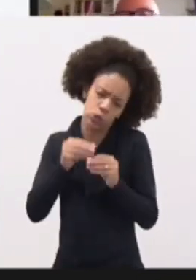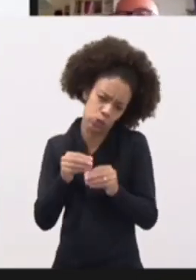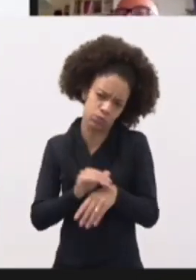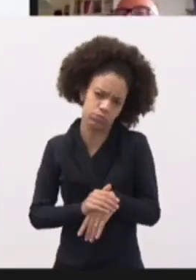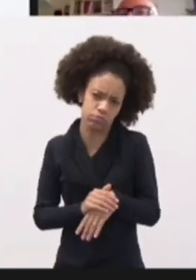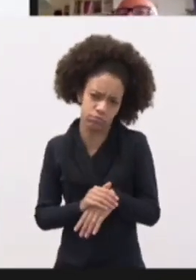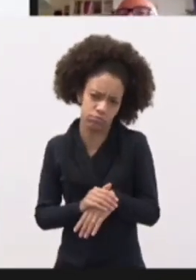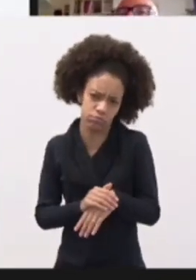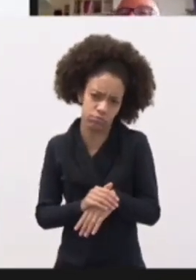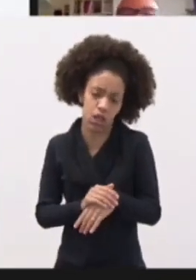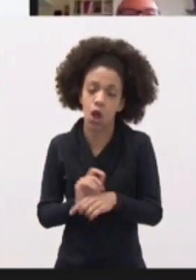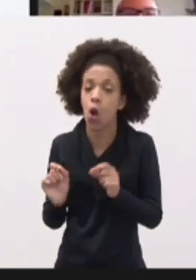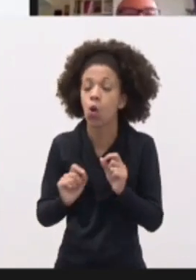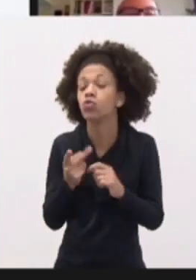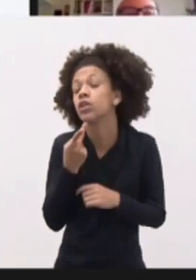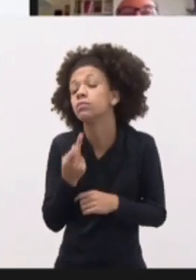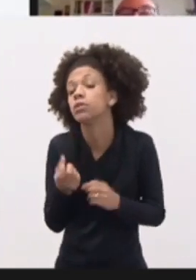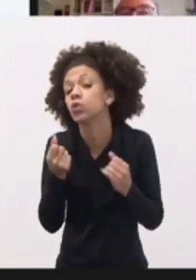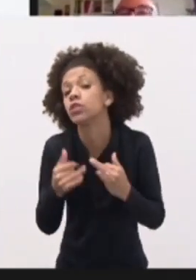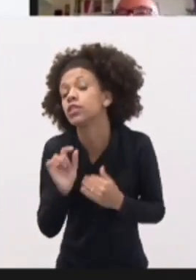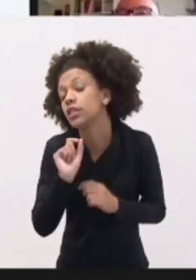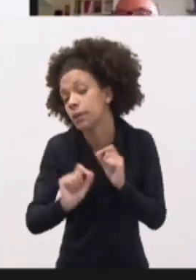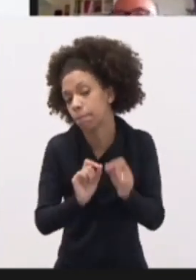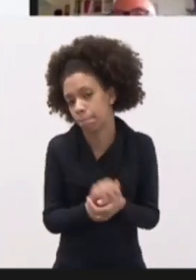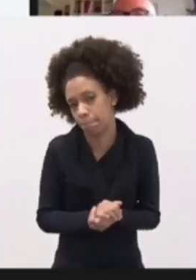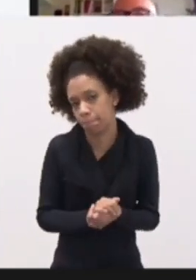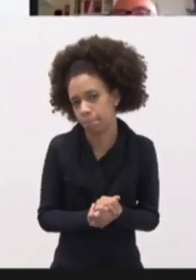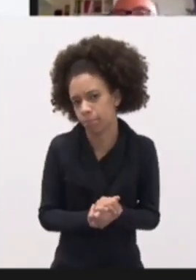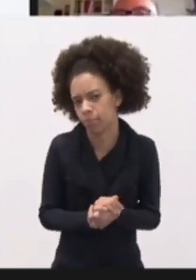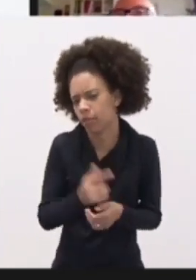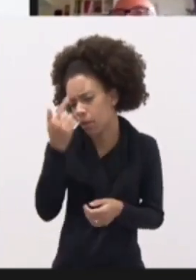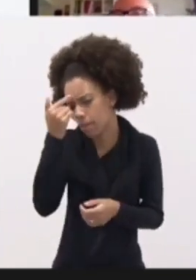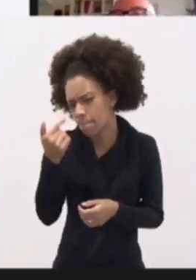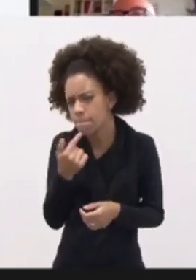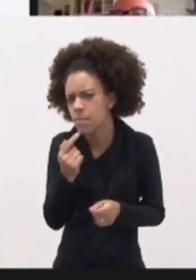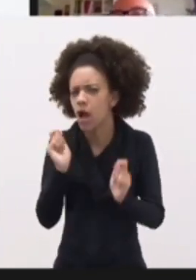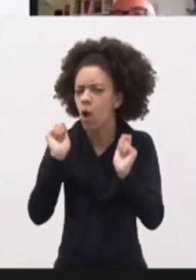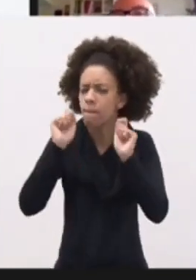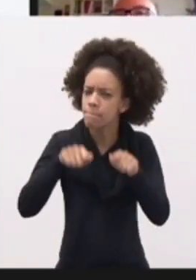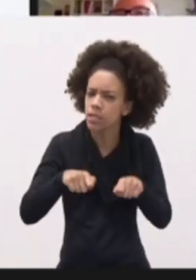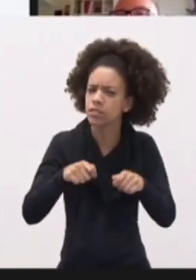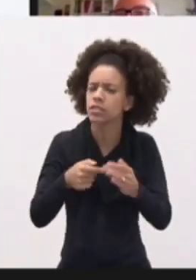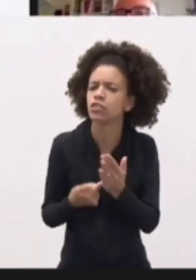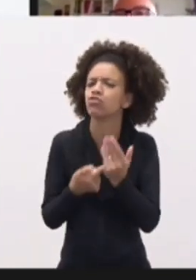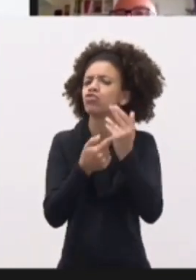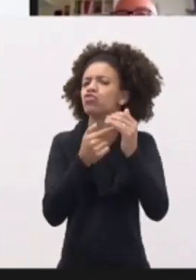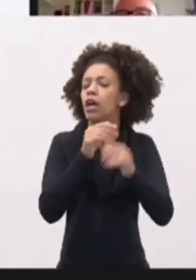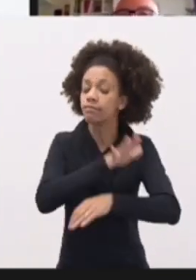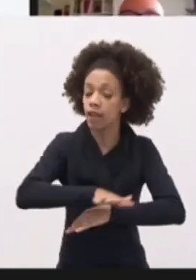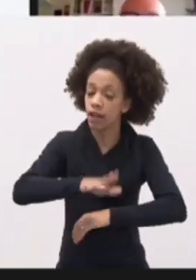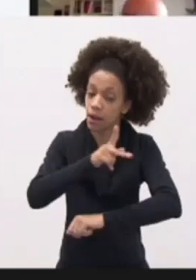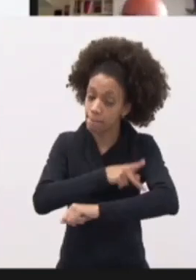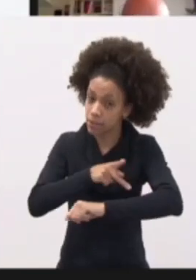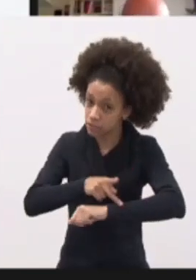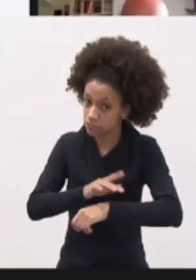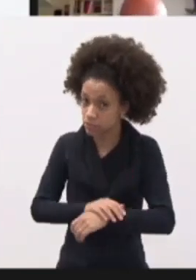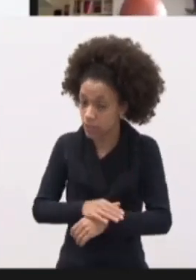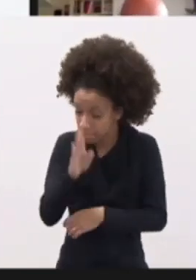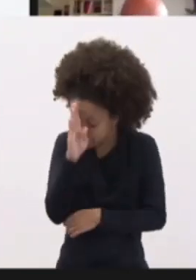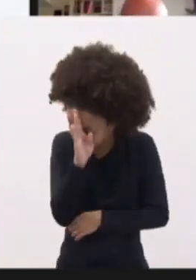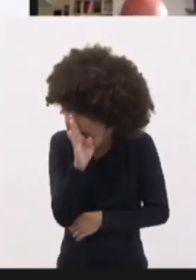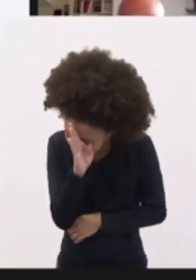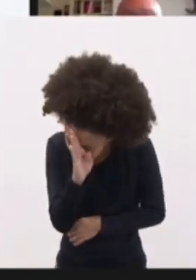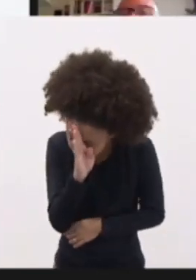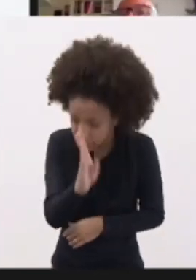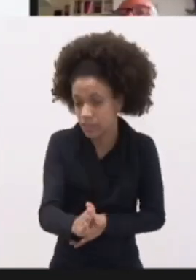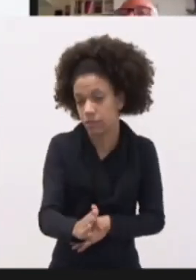onde eu digo o seguinte: o que é característico das competências digitais na área pedagógica, em específico nessa área aqui, ó,